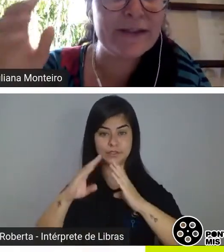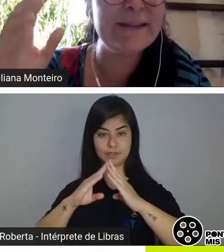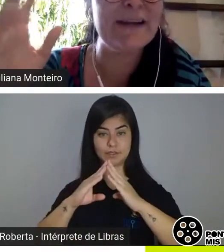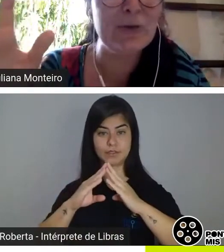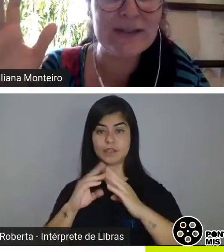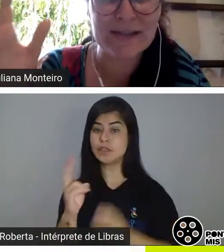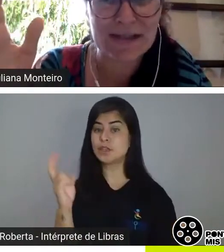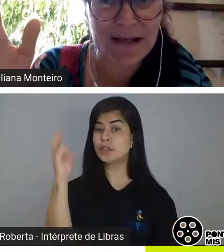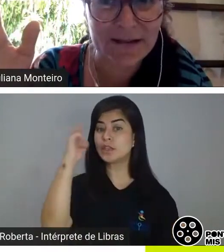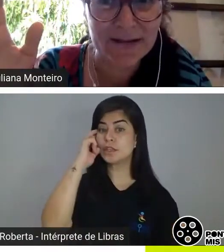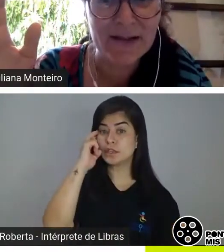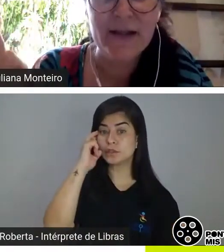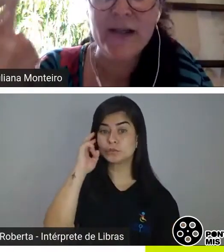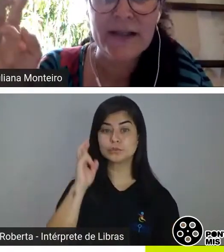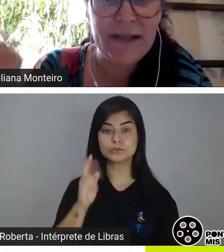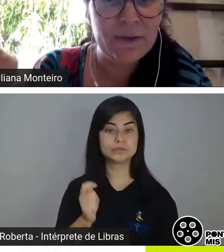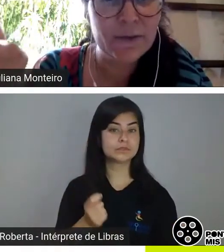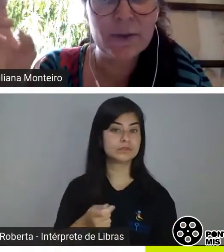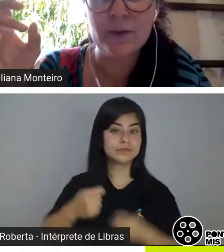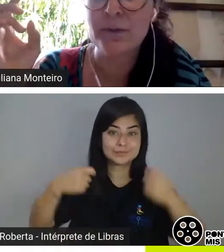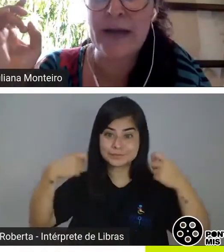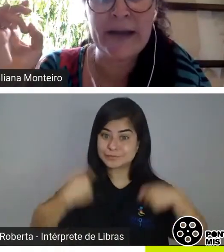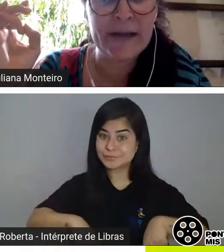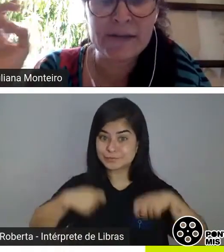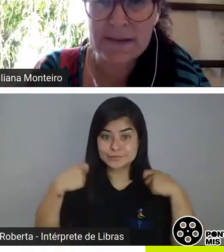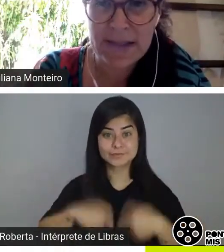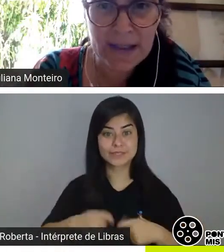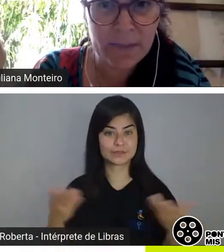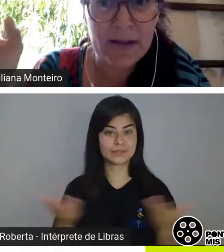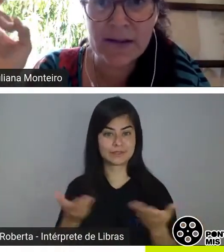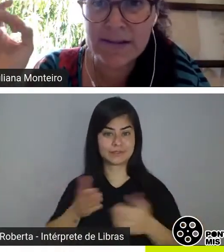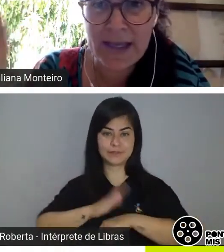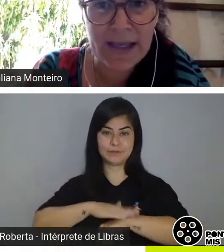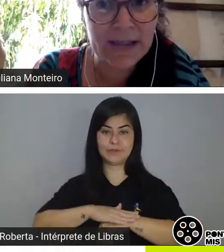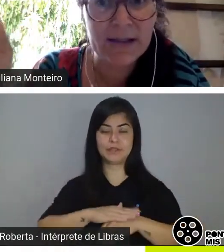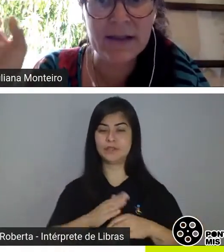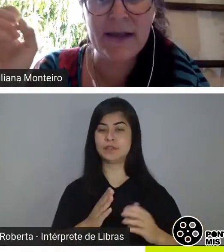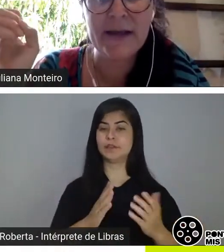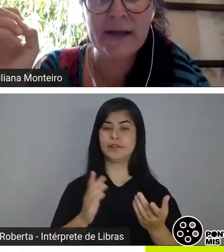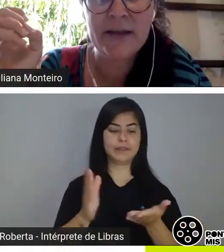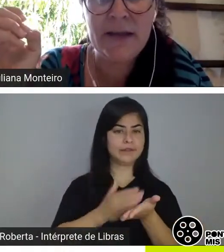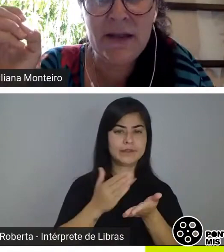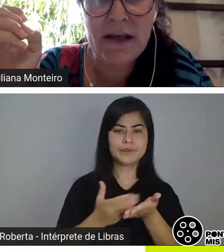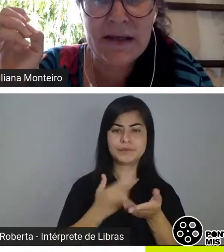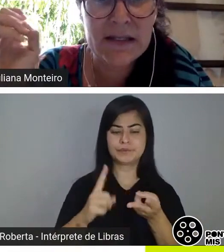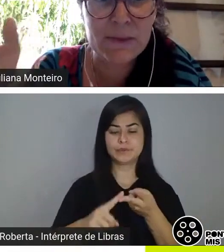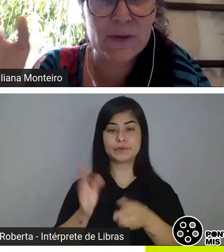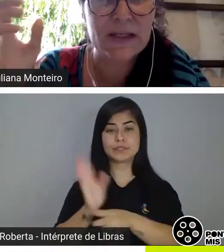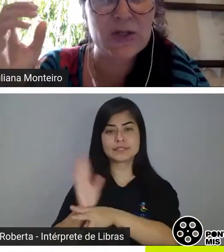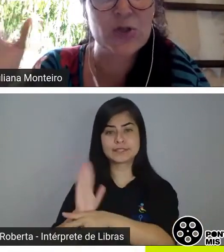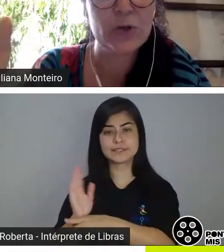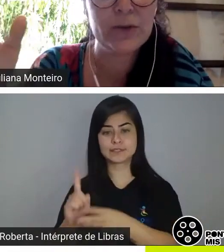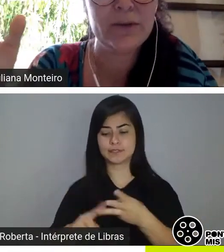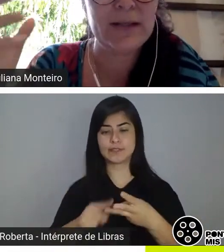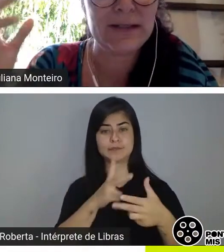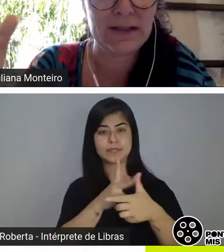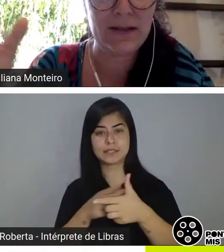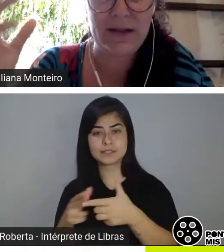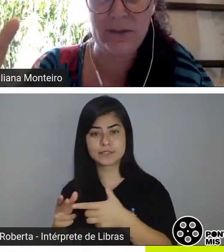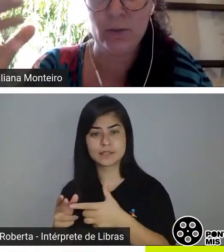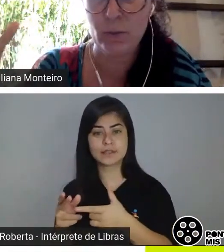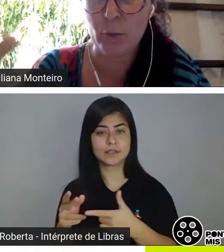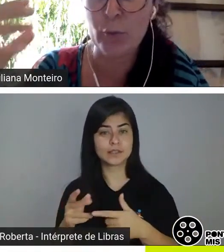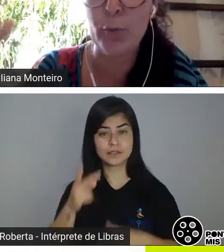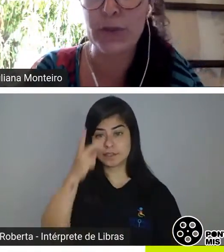Nosso ano foi isso, né? E a cultura nunca foi tão necessária. Livro, cinema, série, né?